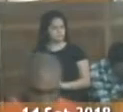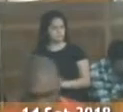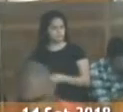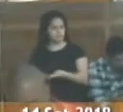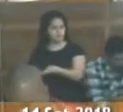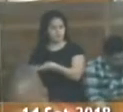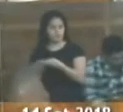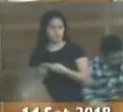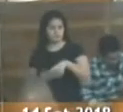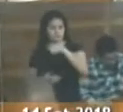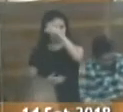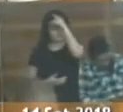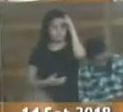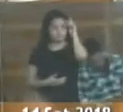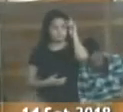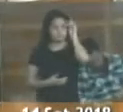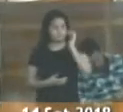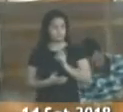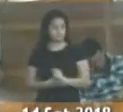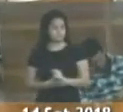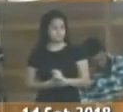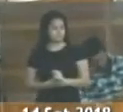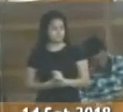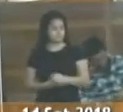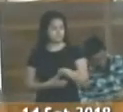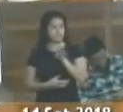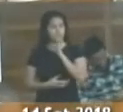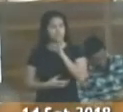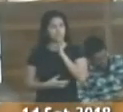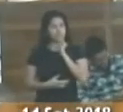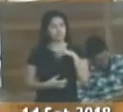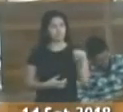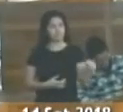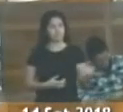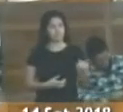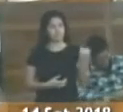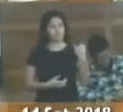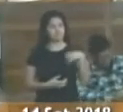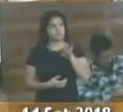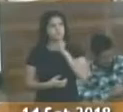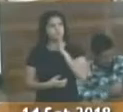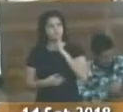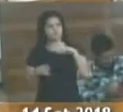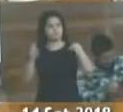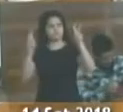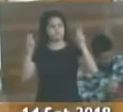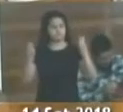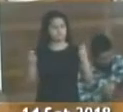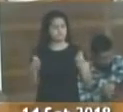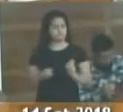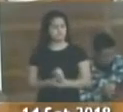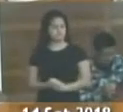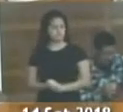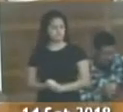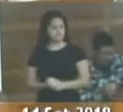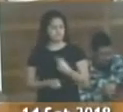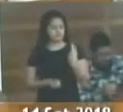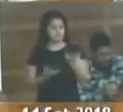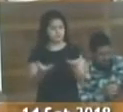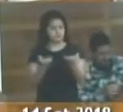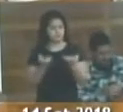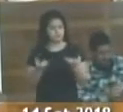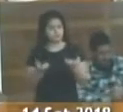convidar as pessoas que sabem que conhecem a importância, que conhecem do tema. Nós